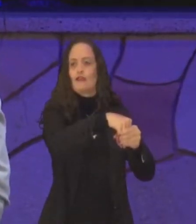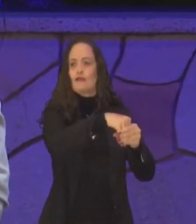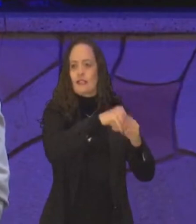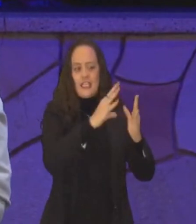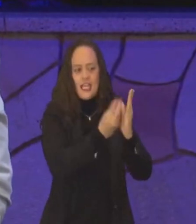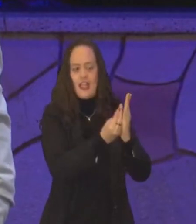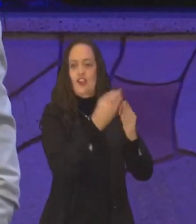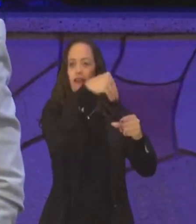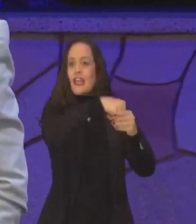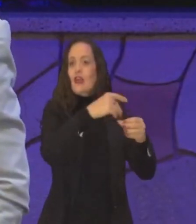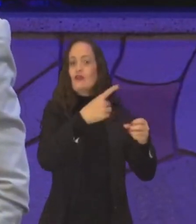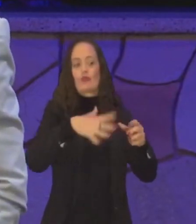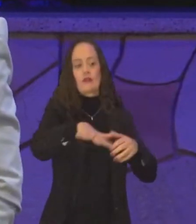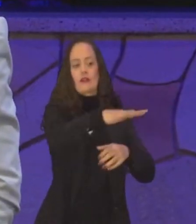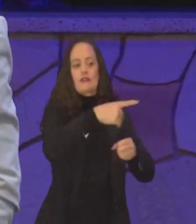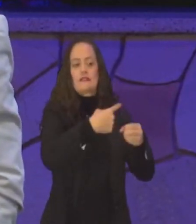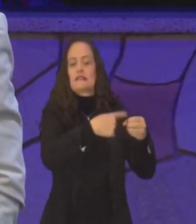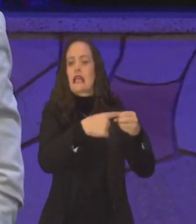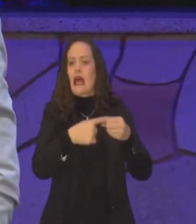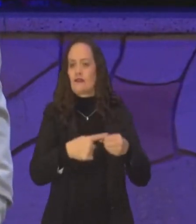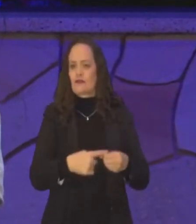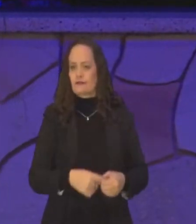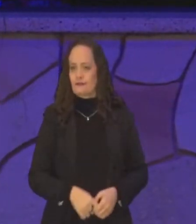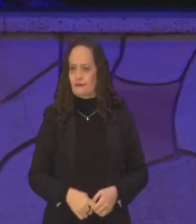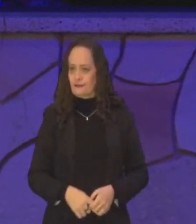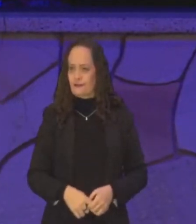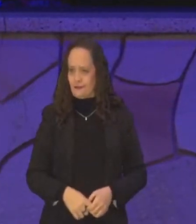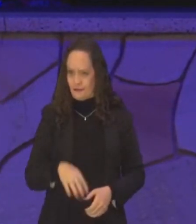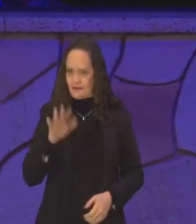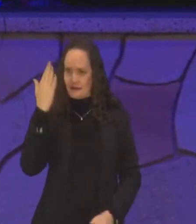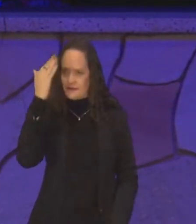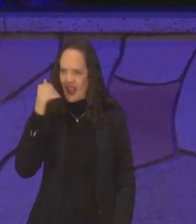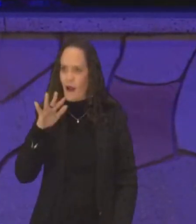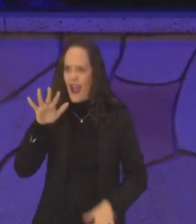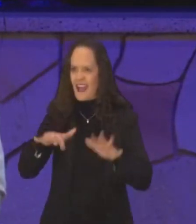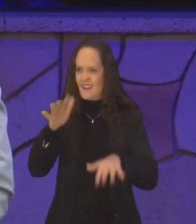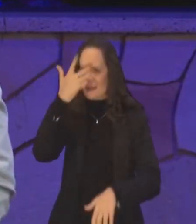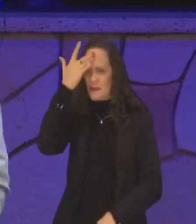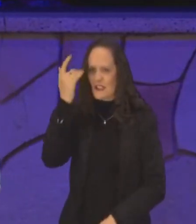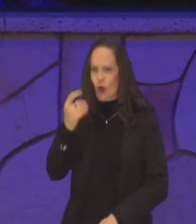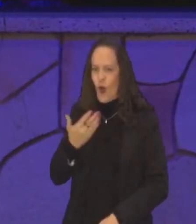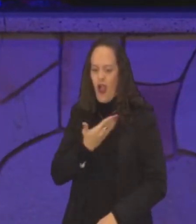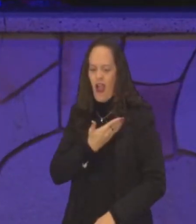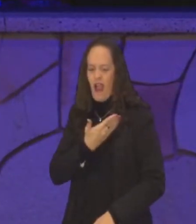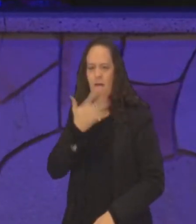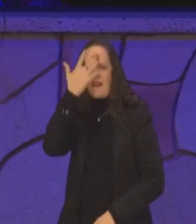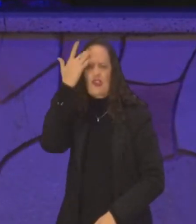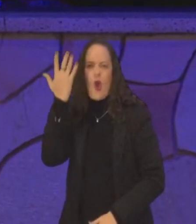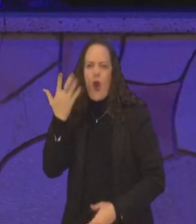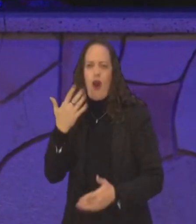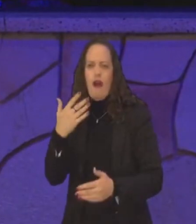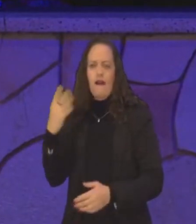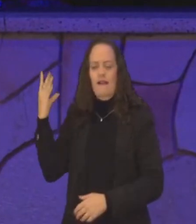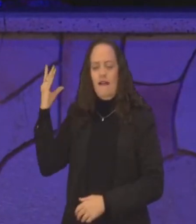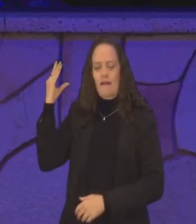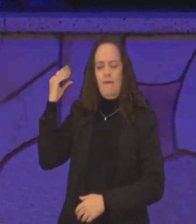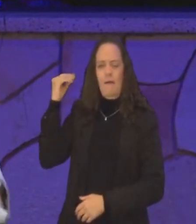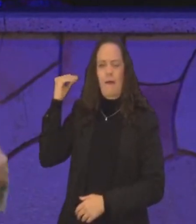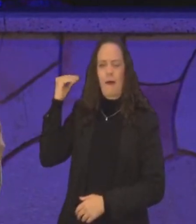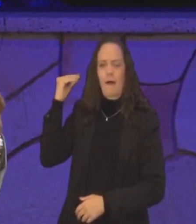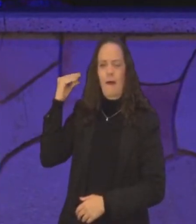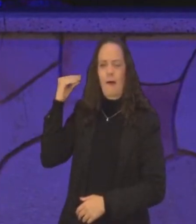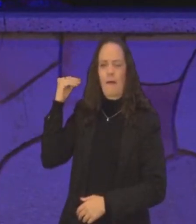E quantas vezes nós somos enganados por uma fala no pé do ouvido, uma fala mansa, mas maldosa, uma fala